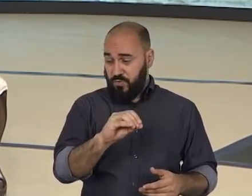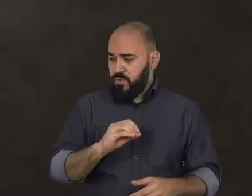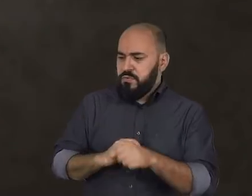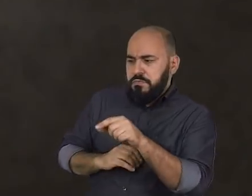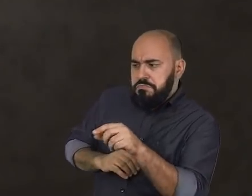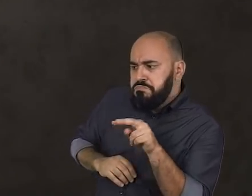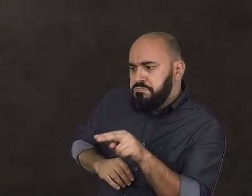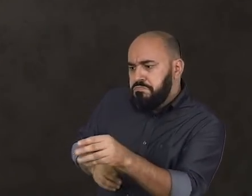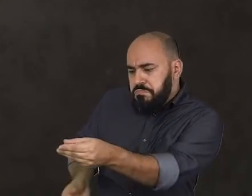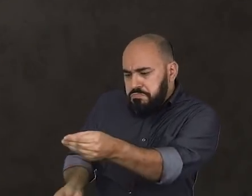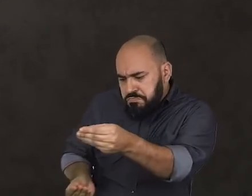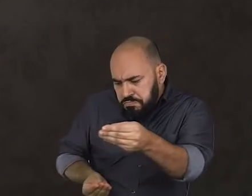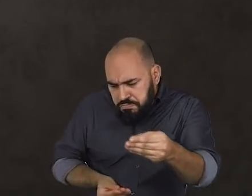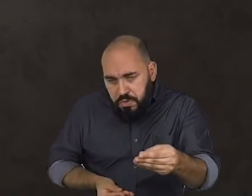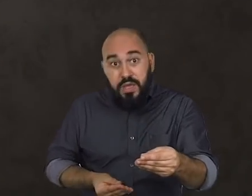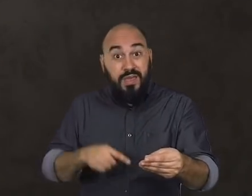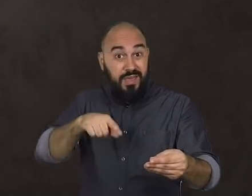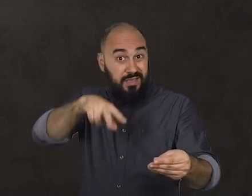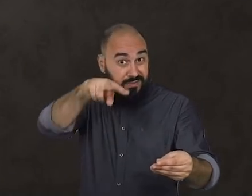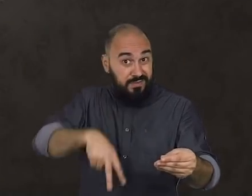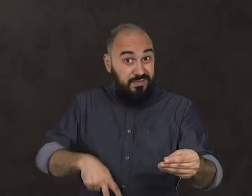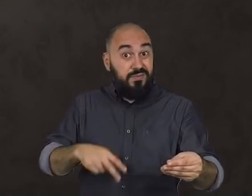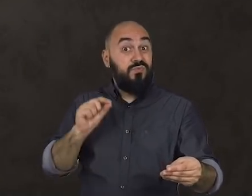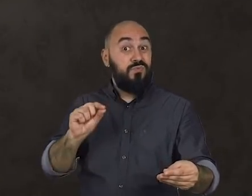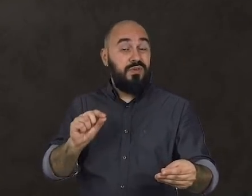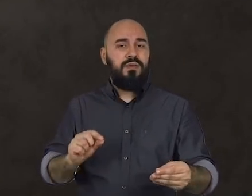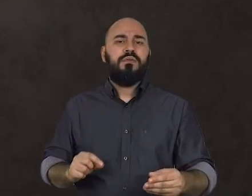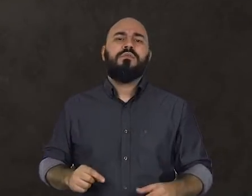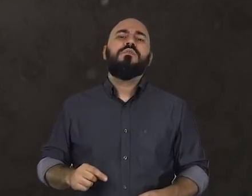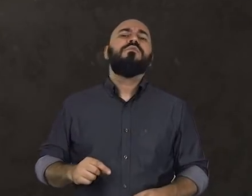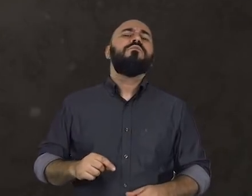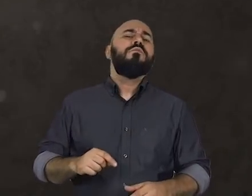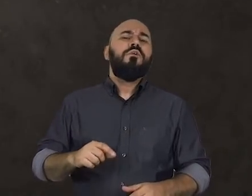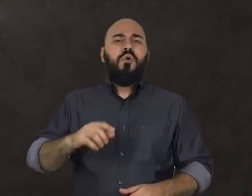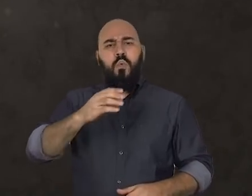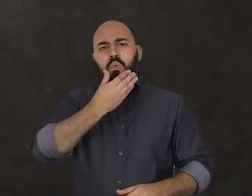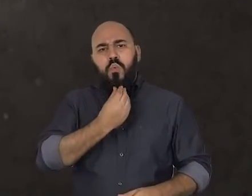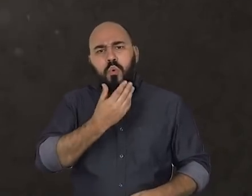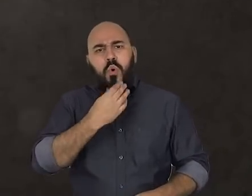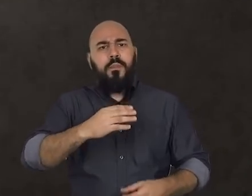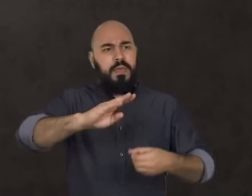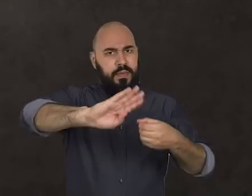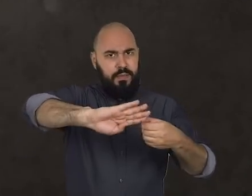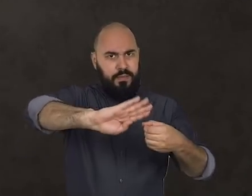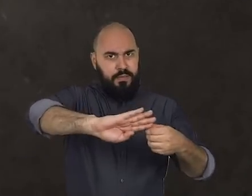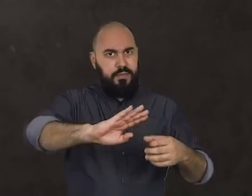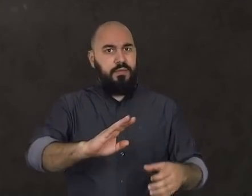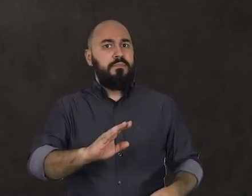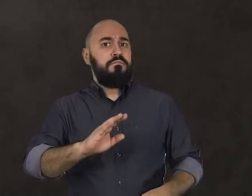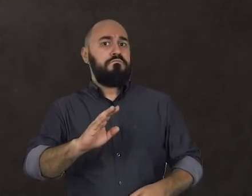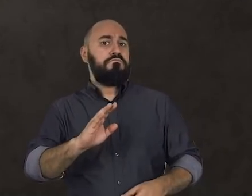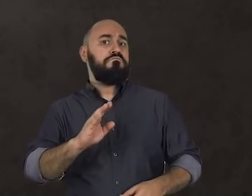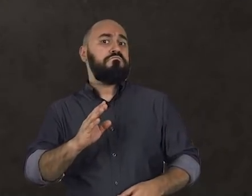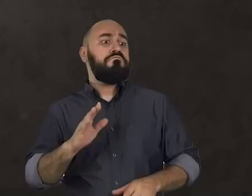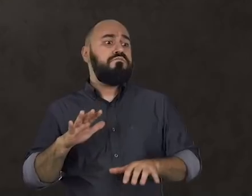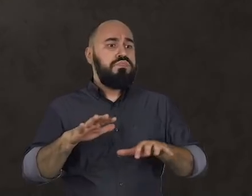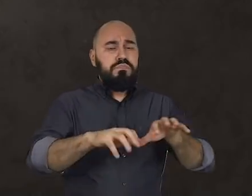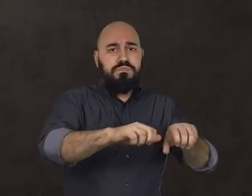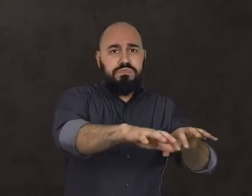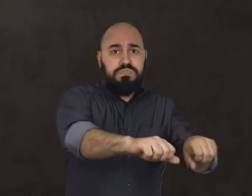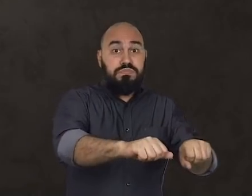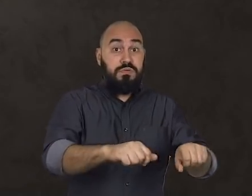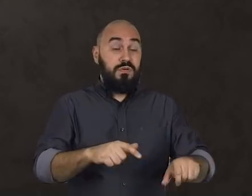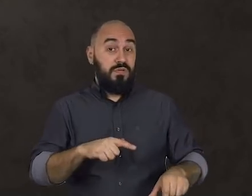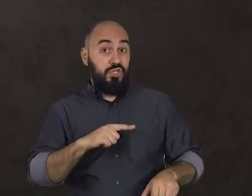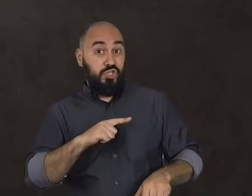seguinte: quando Nabopolassar, pai de Nabucodonosor, soube que o governador que ele havia posto sobre o Egito e sobre as partes